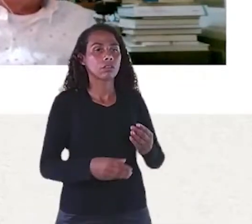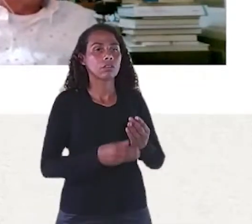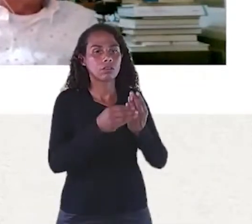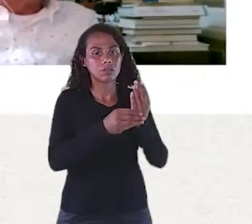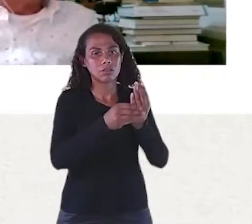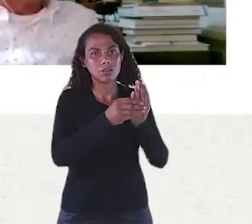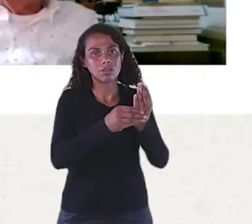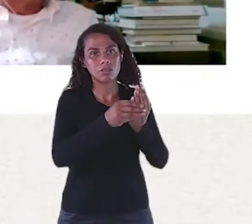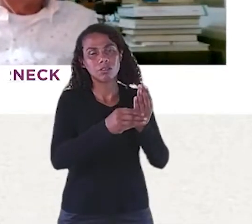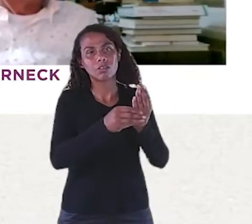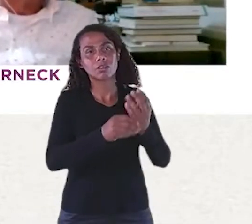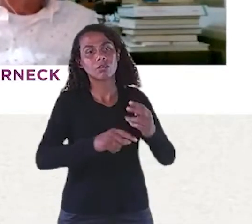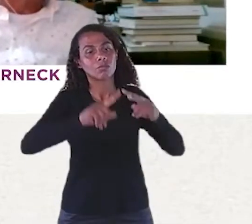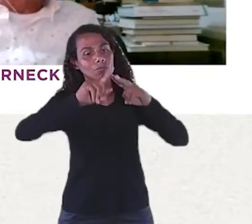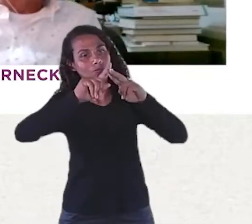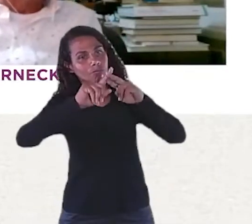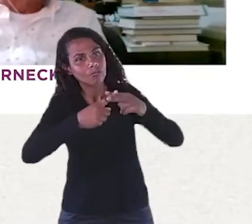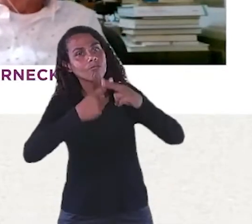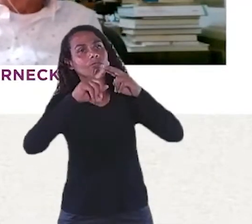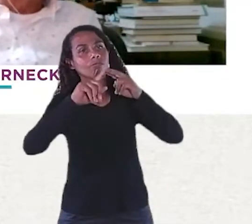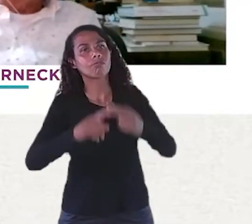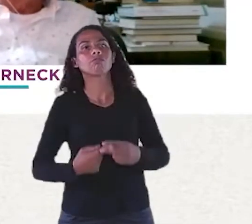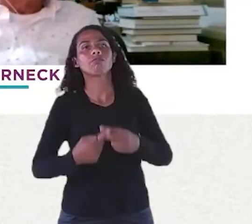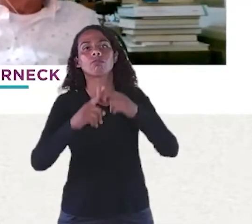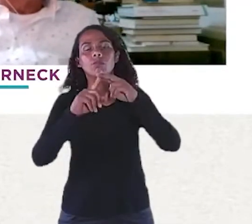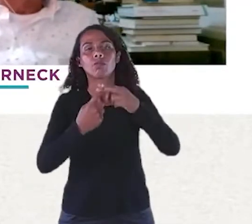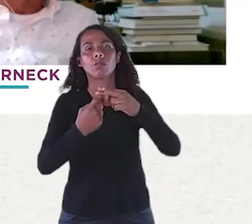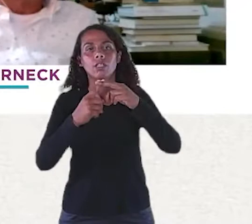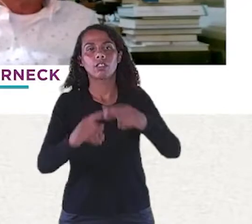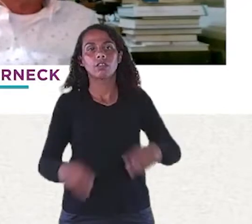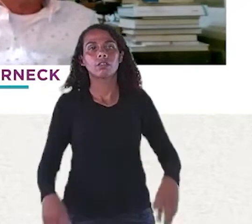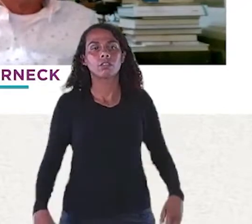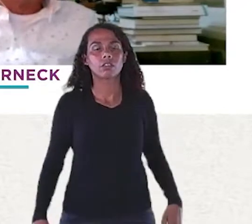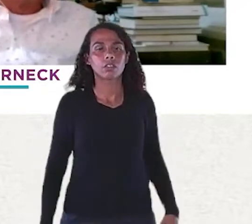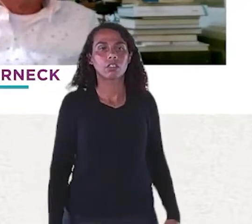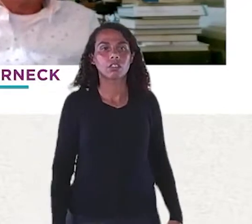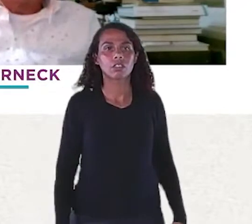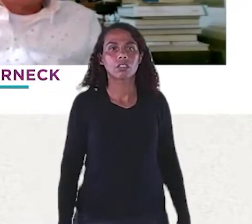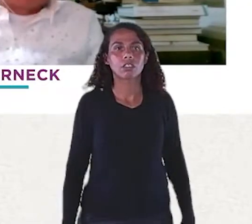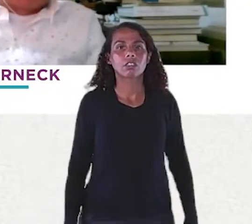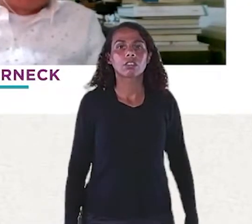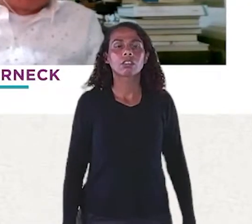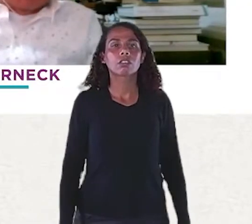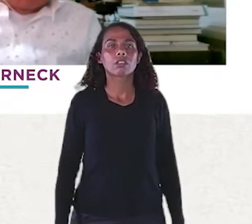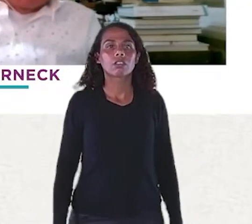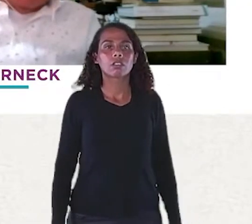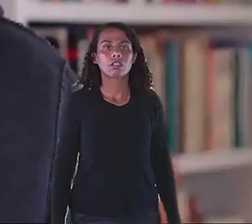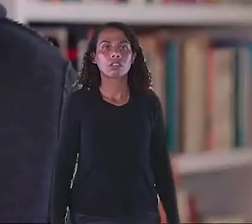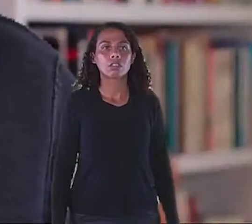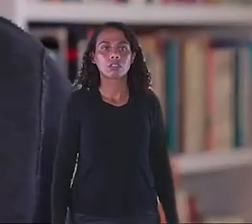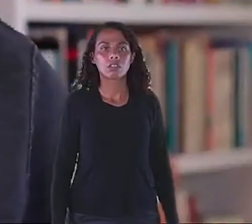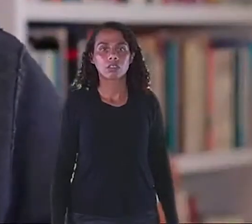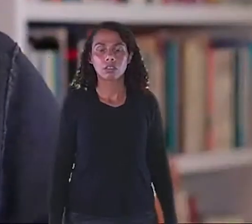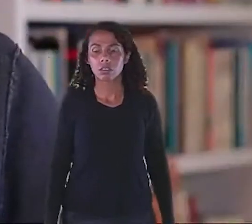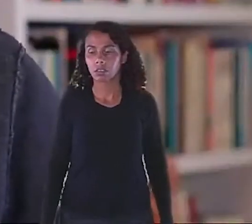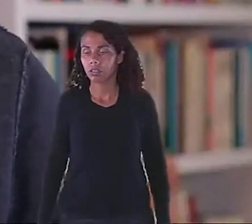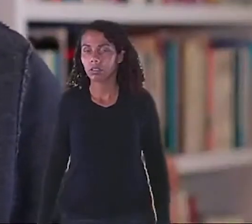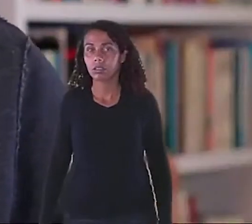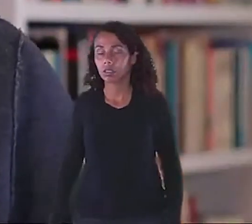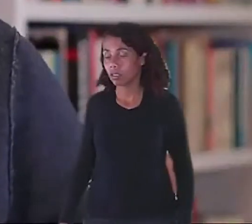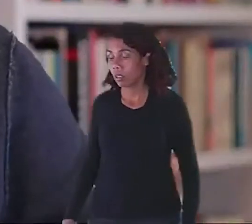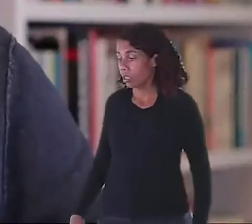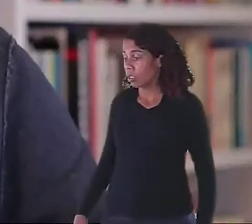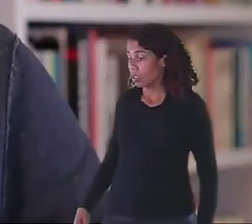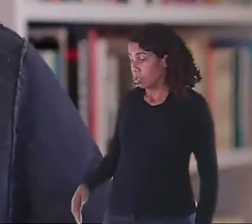Não é o meu exemplar que eu tenho aqui, né? Fiz uma cópia e mandei para ele esses negócios. Humberto, eu tenho a